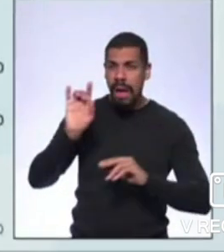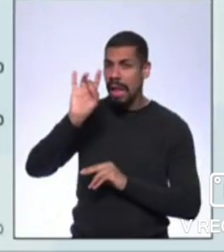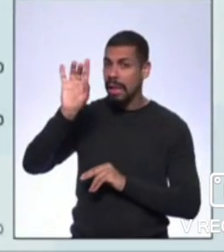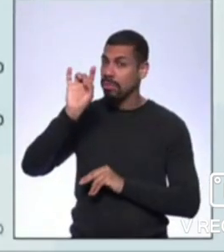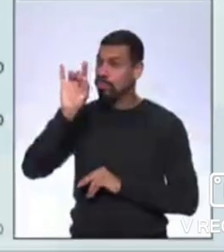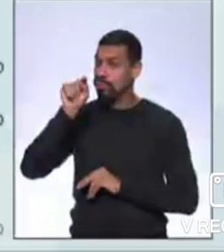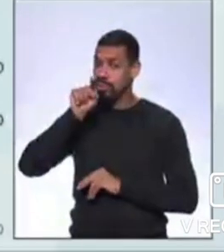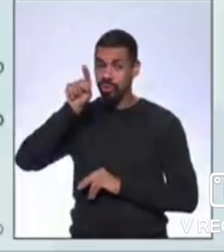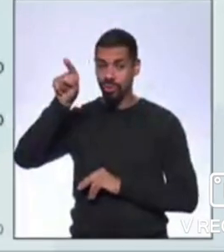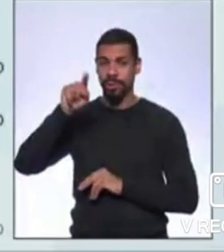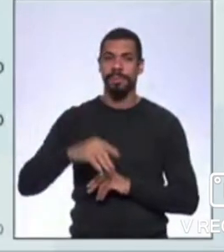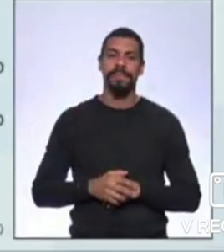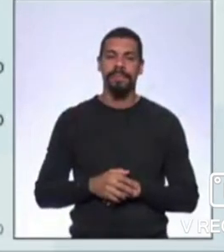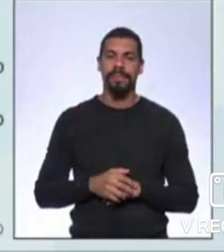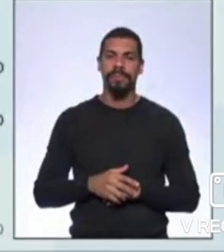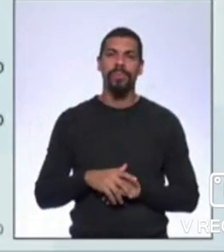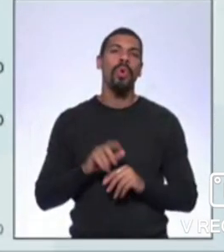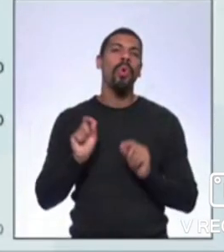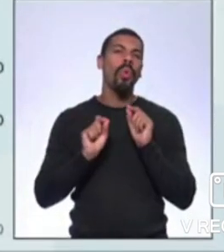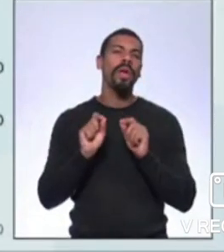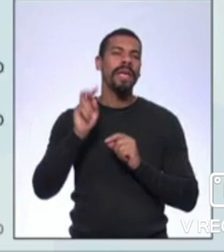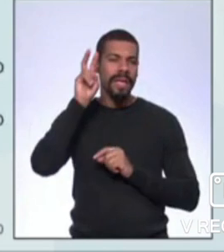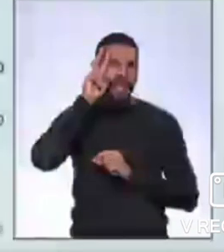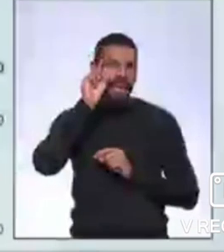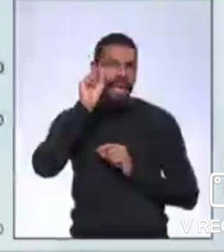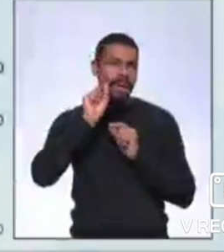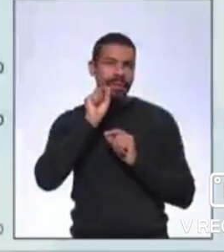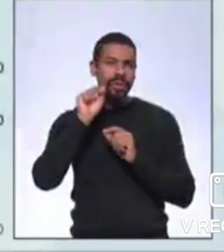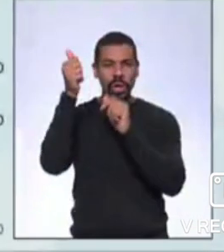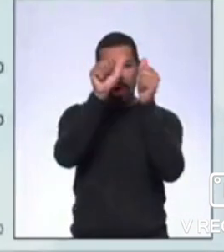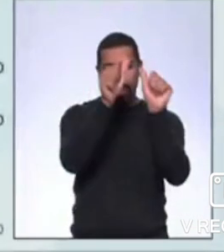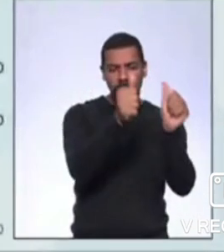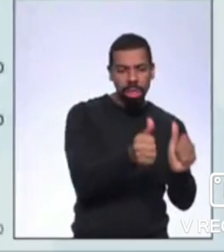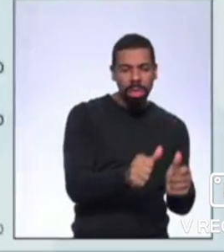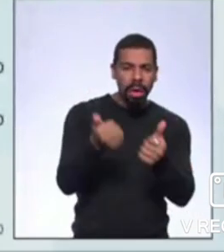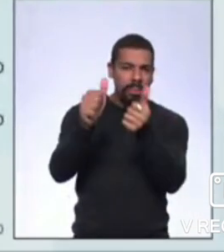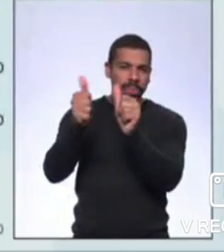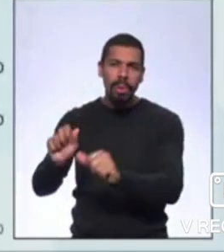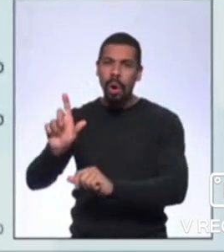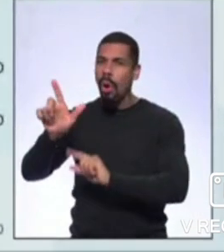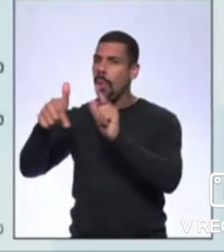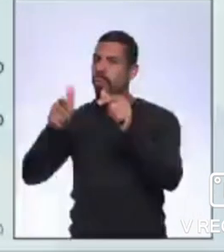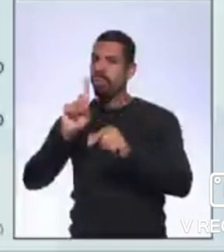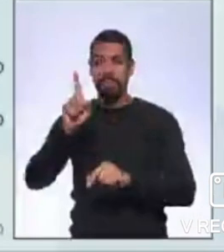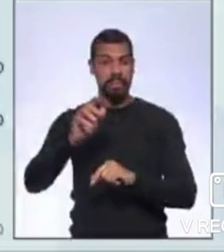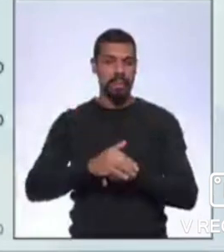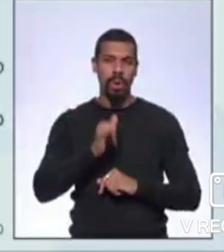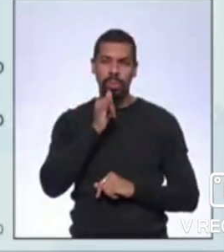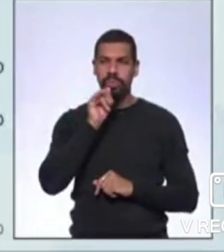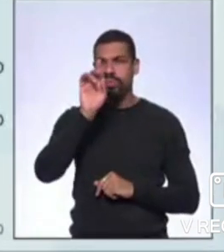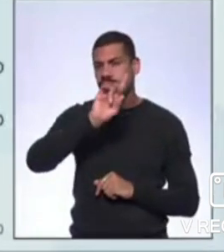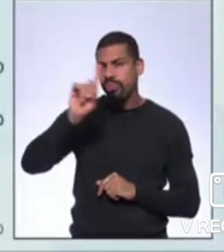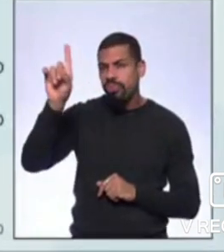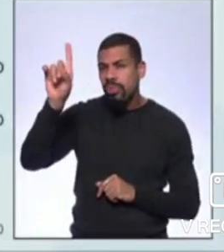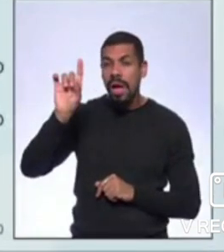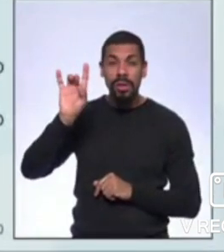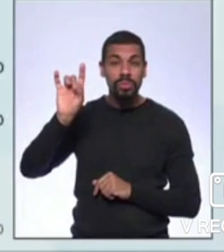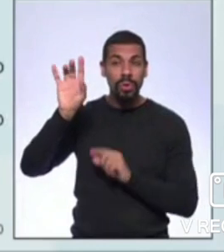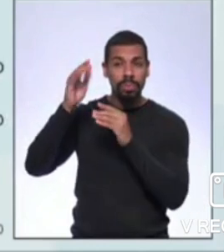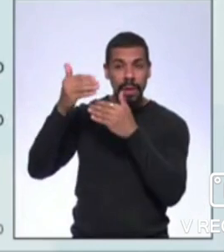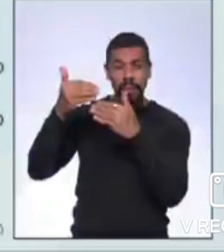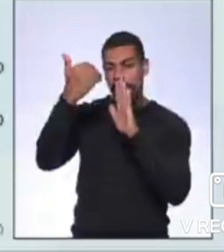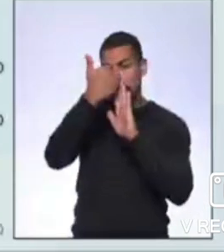coisas, o que revela a questão do monoteísmo, não usar o santo nome de Deus em vão, santificar os domingos e as festas de guarda, e assim